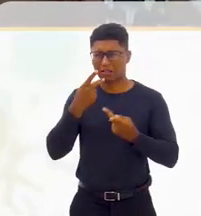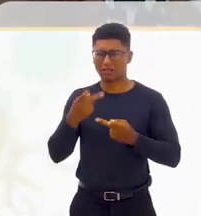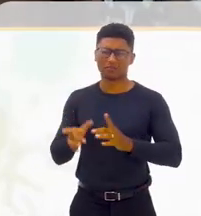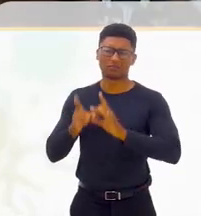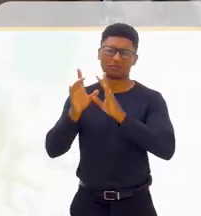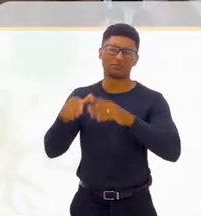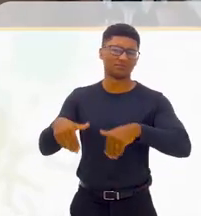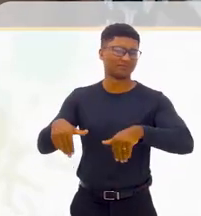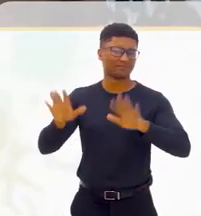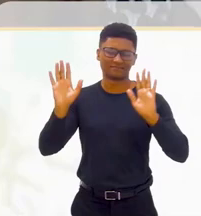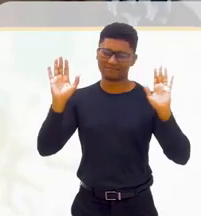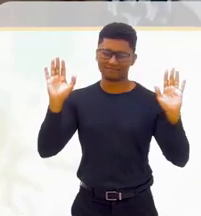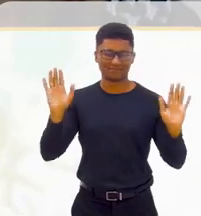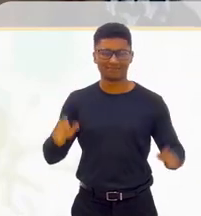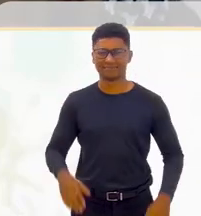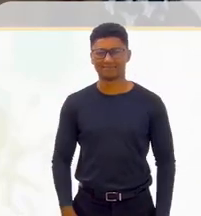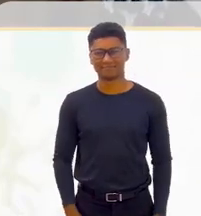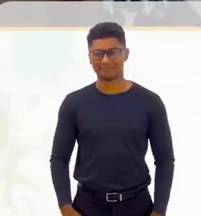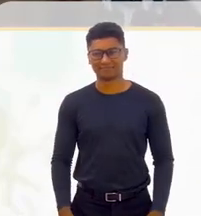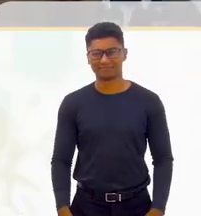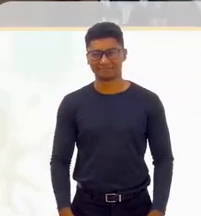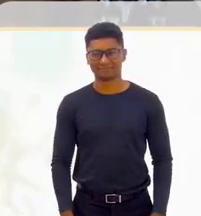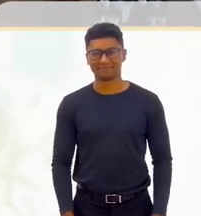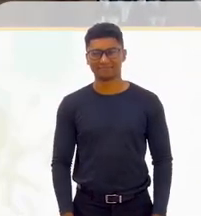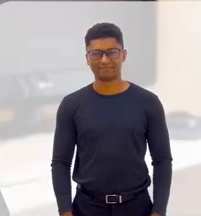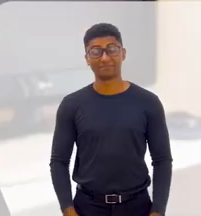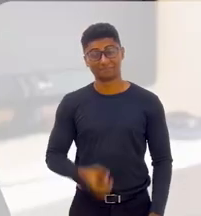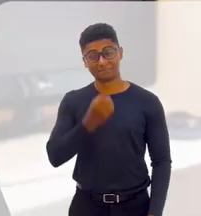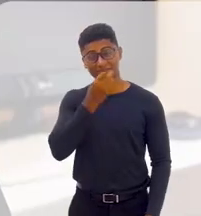falar. Falem à vontade.